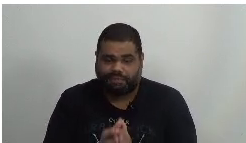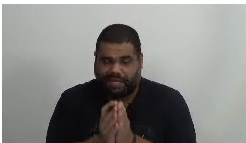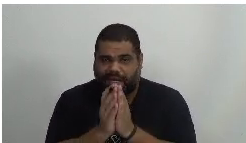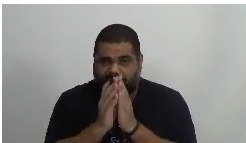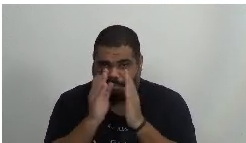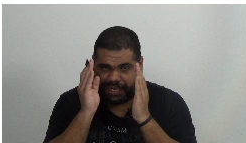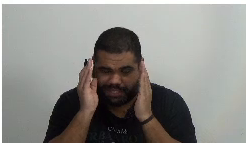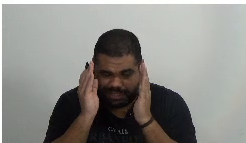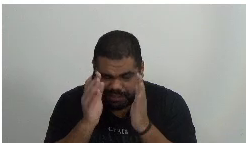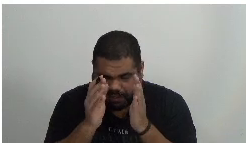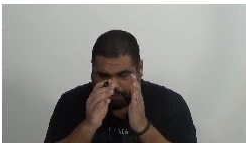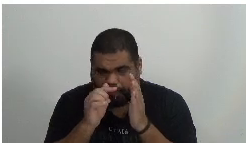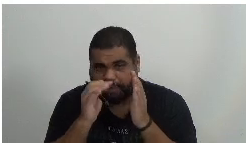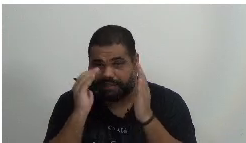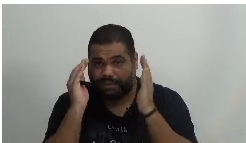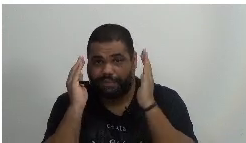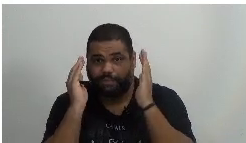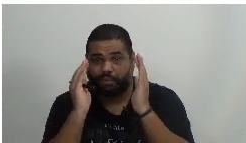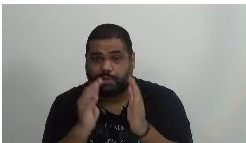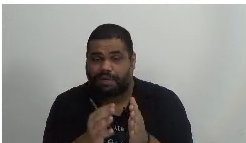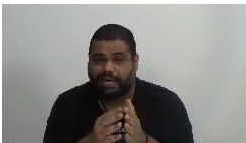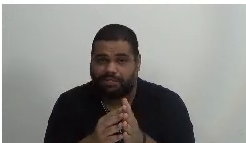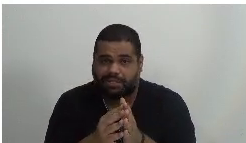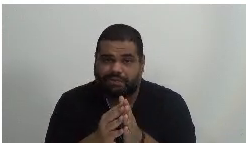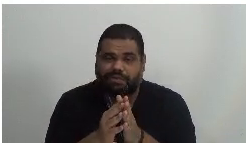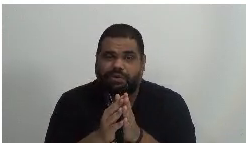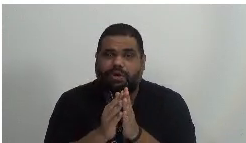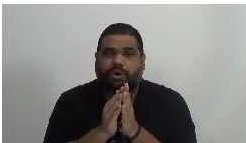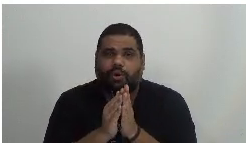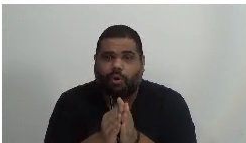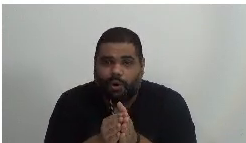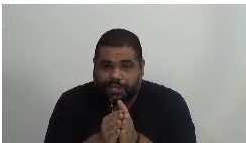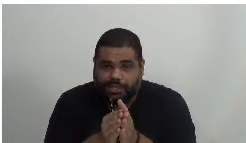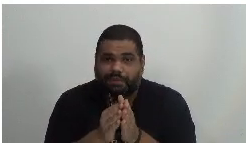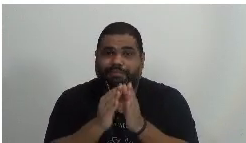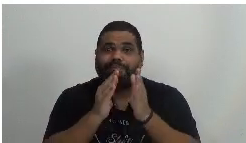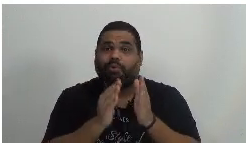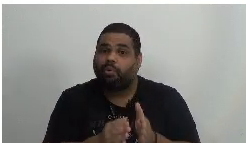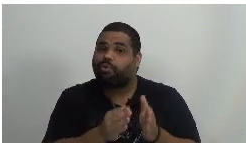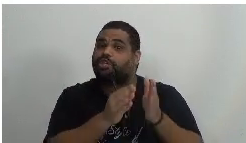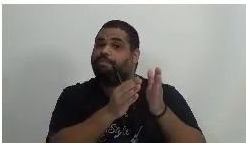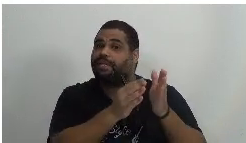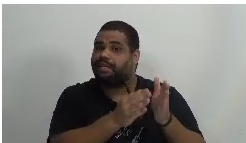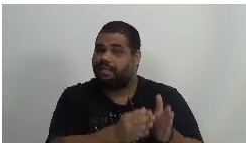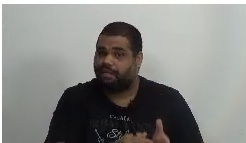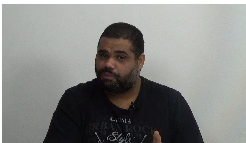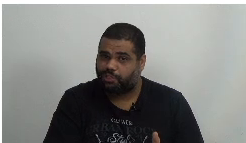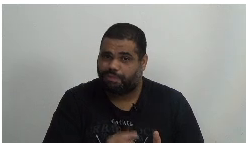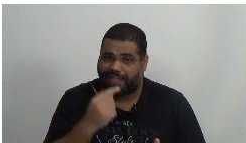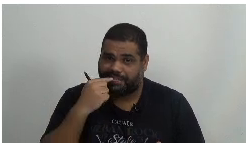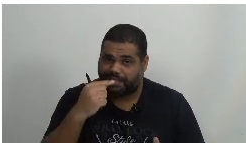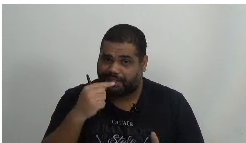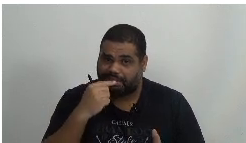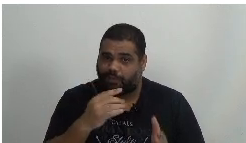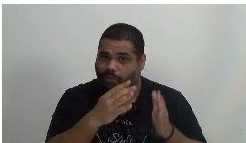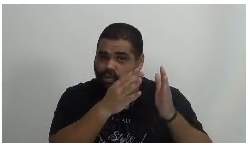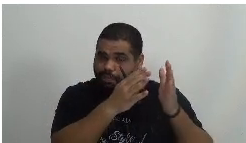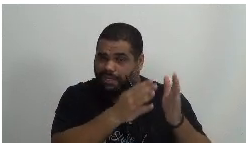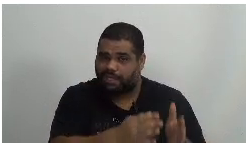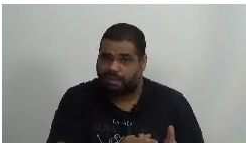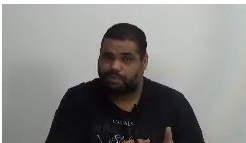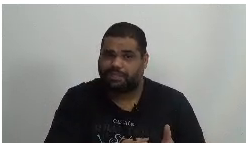onde, né, presta atenção, é um princípio multiplicativo onde multiplicamos, presta